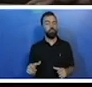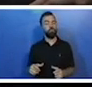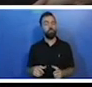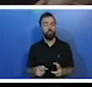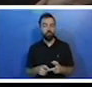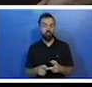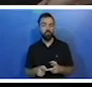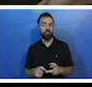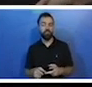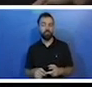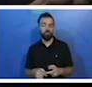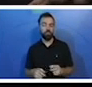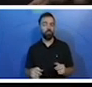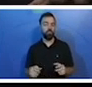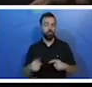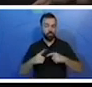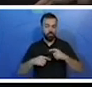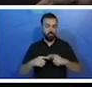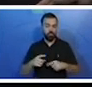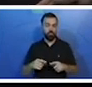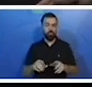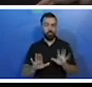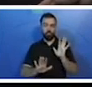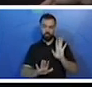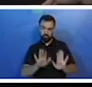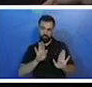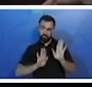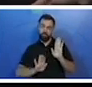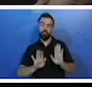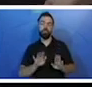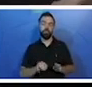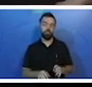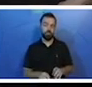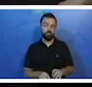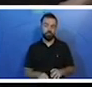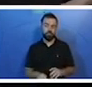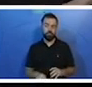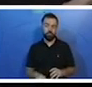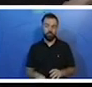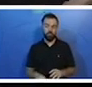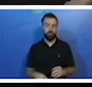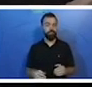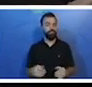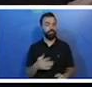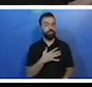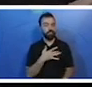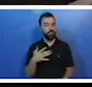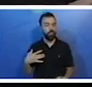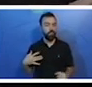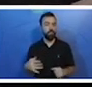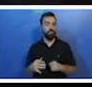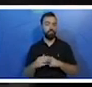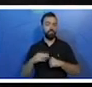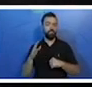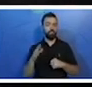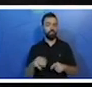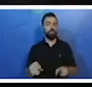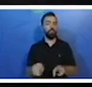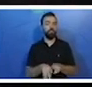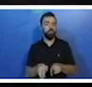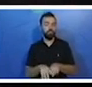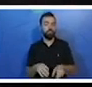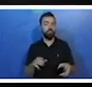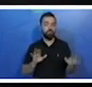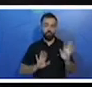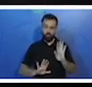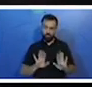de lazer, os equipamentos para a prática desse tipo de esporte e alguns benefícios e cuidados que nós temos que tomar durante a